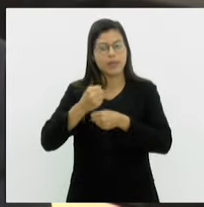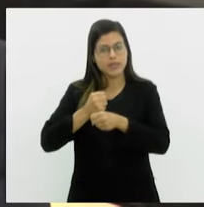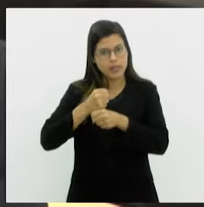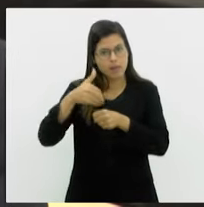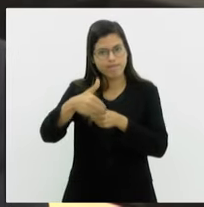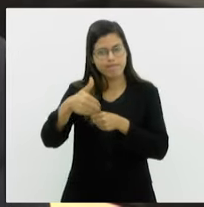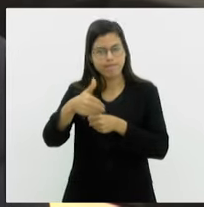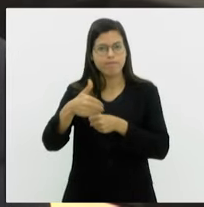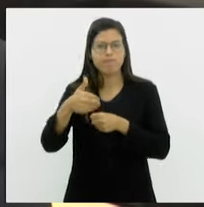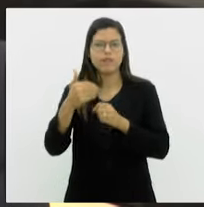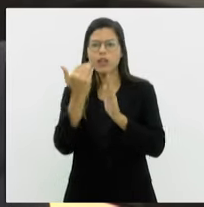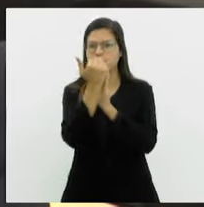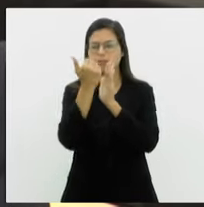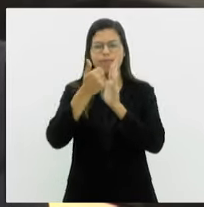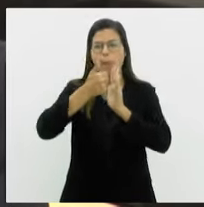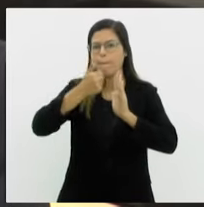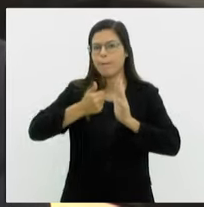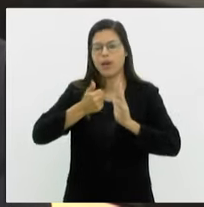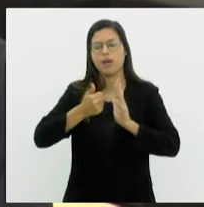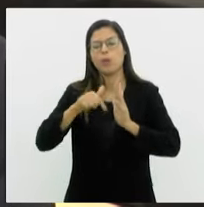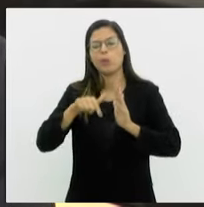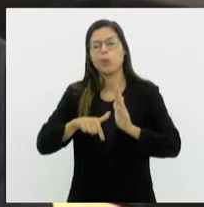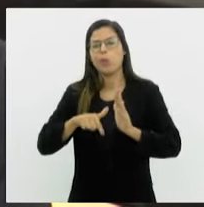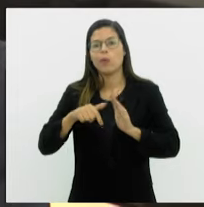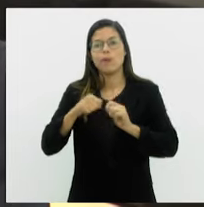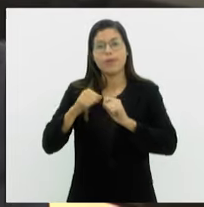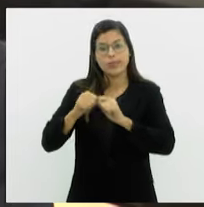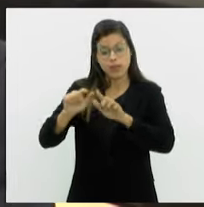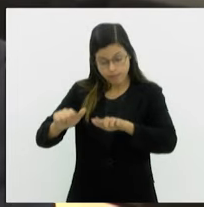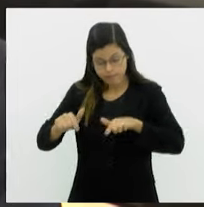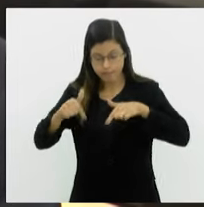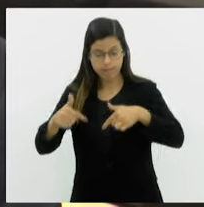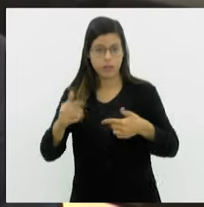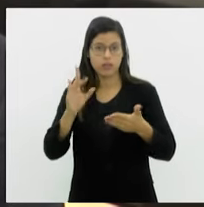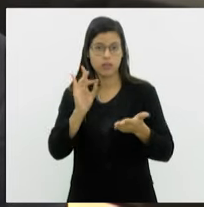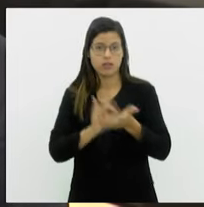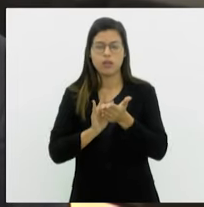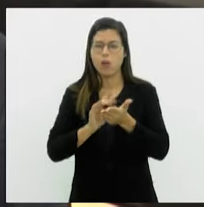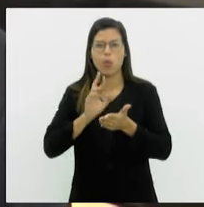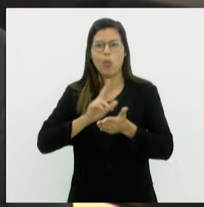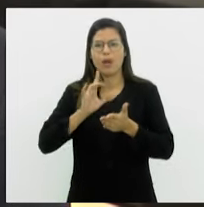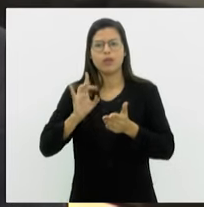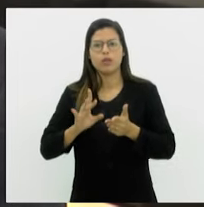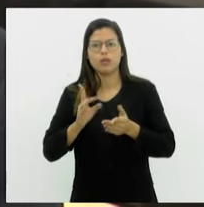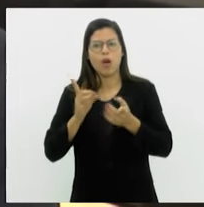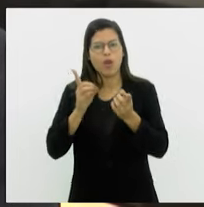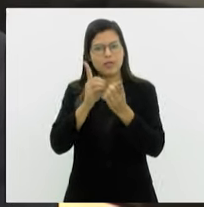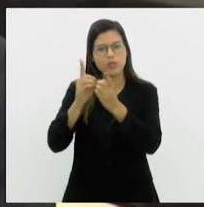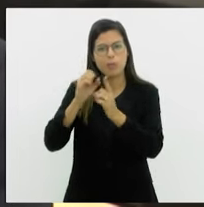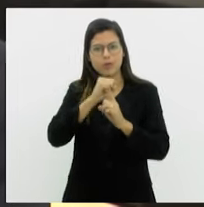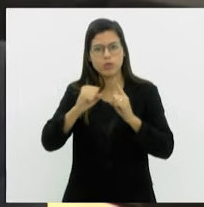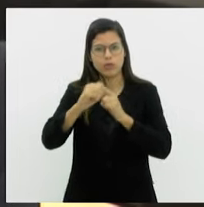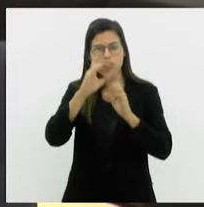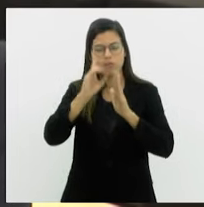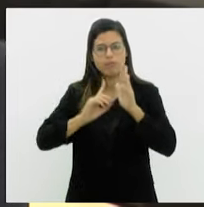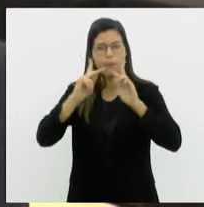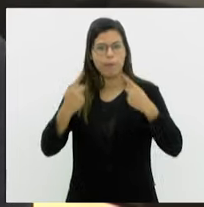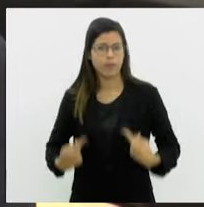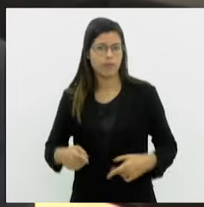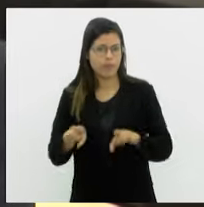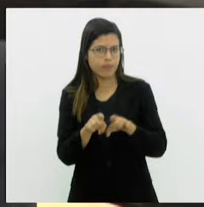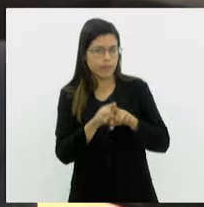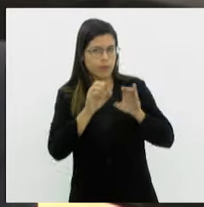primeiro lugar, fazer a concretização dessa política efetiva não só na assistência social e direitos humanos, mas também em